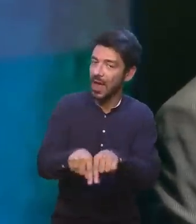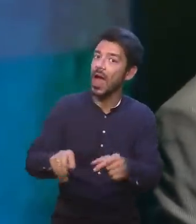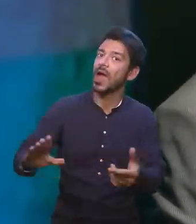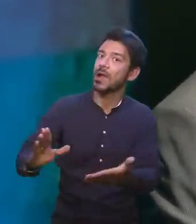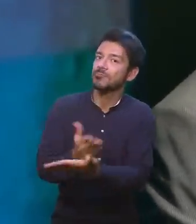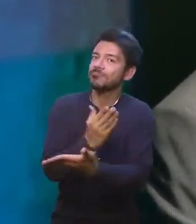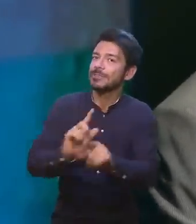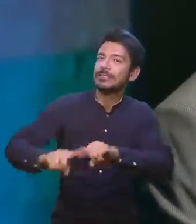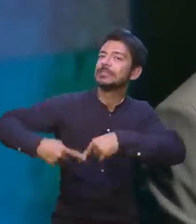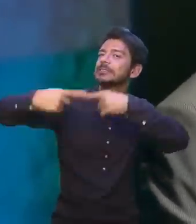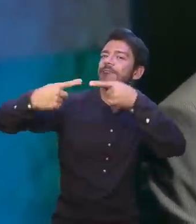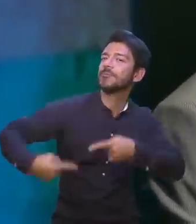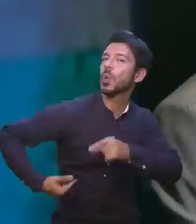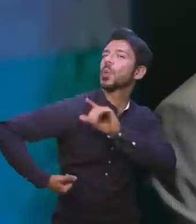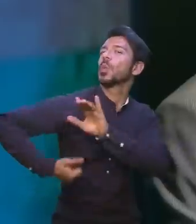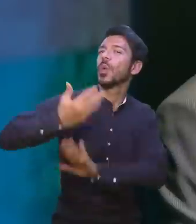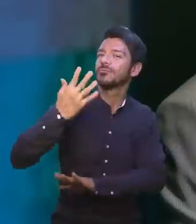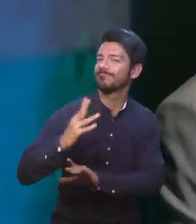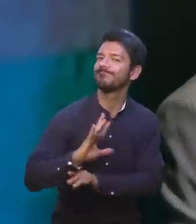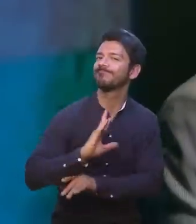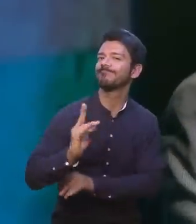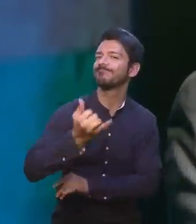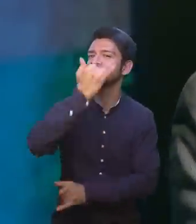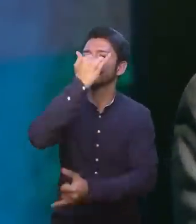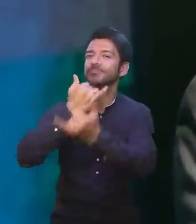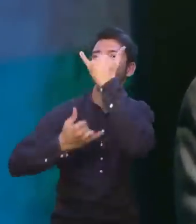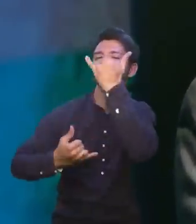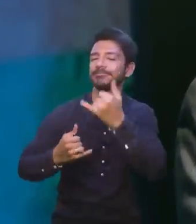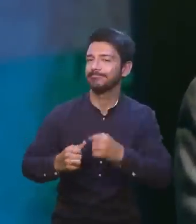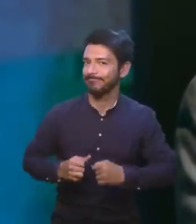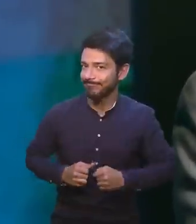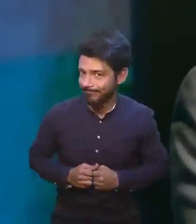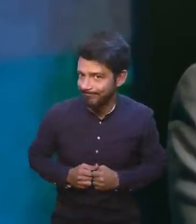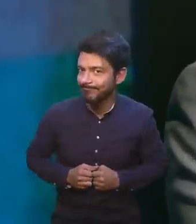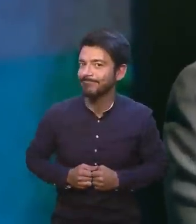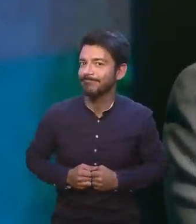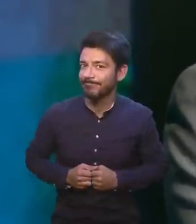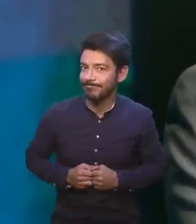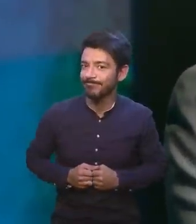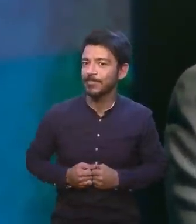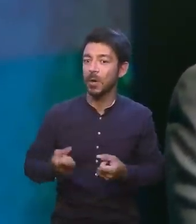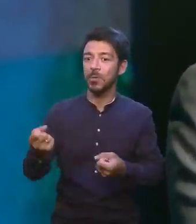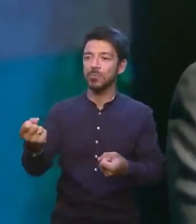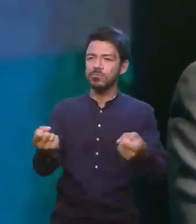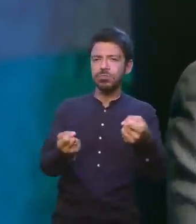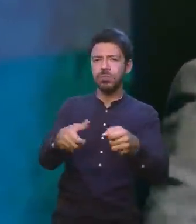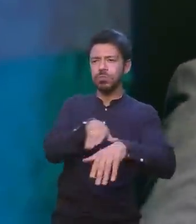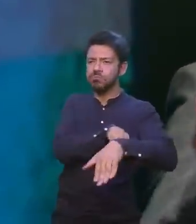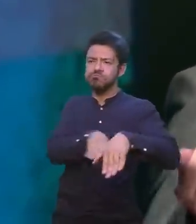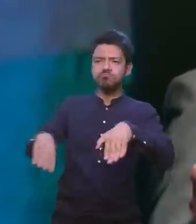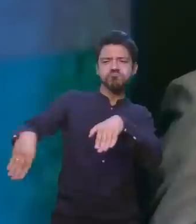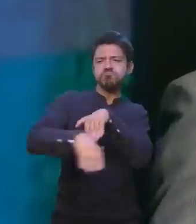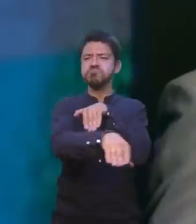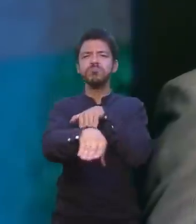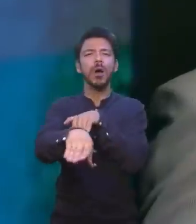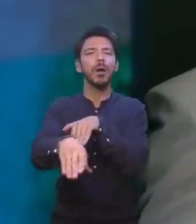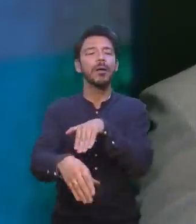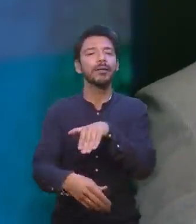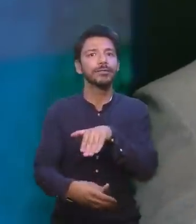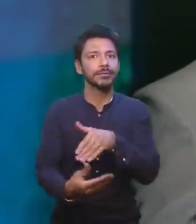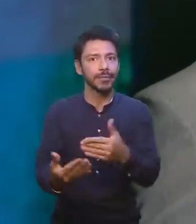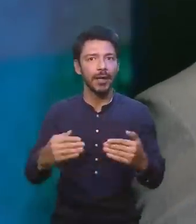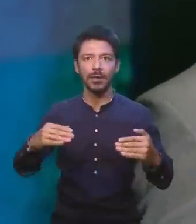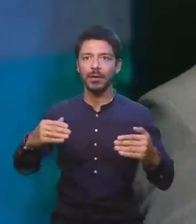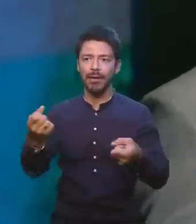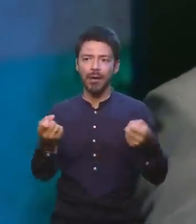coisas desafiadoras podem nos acontecer? Trânsito, uma fechada, a gente abre o vidro, num